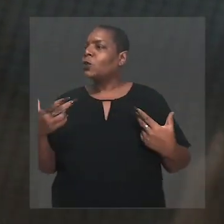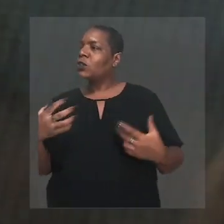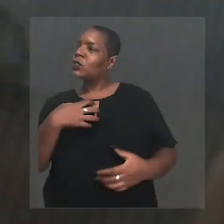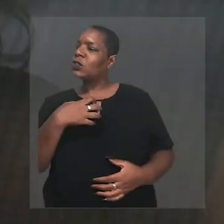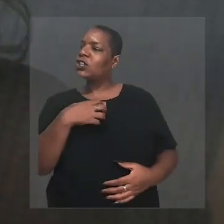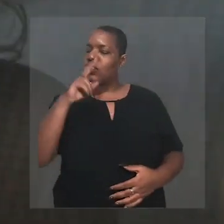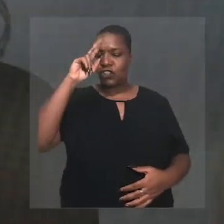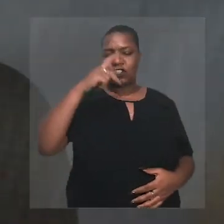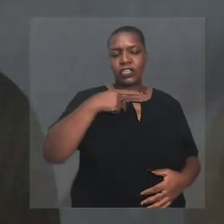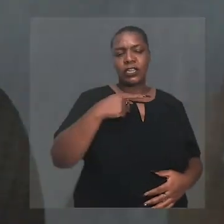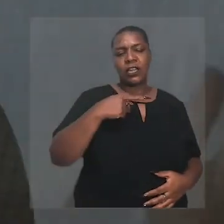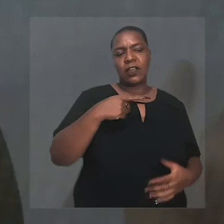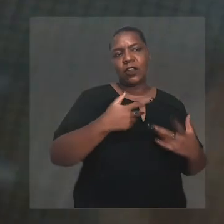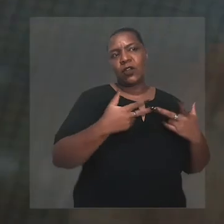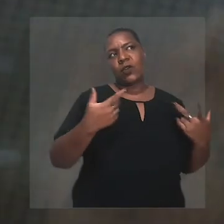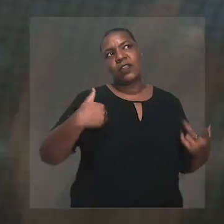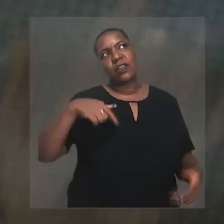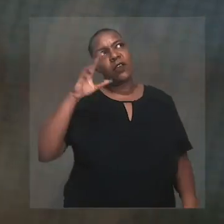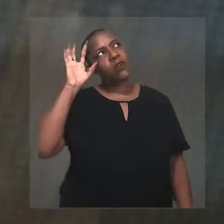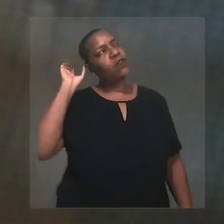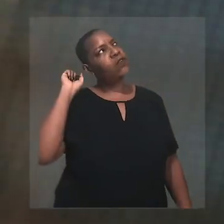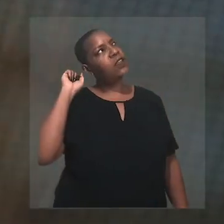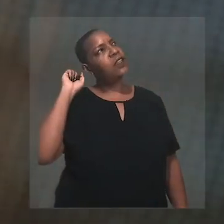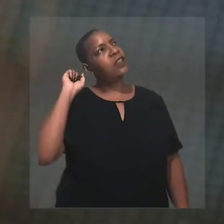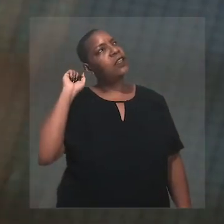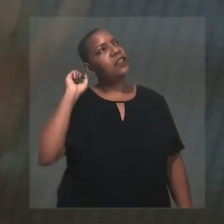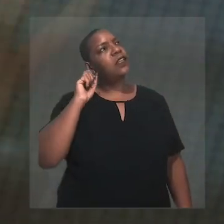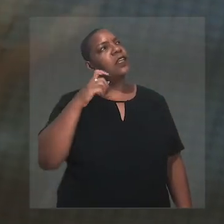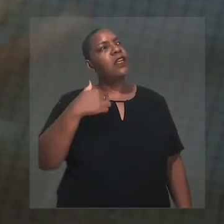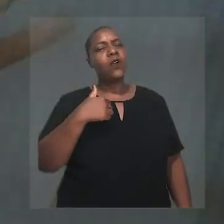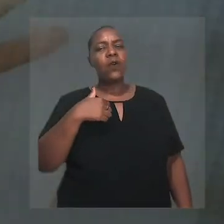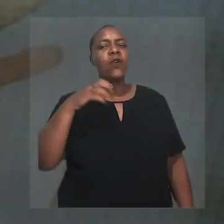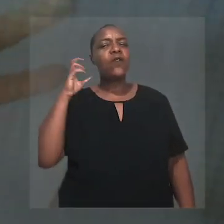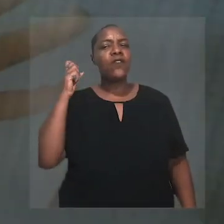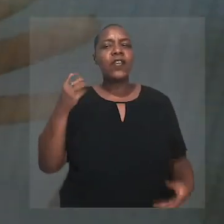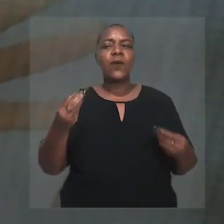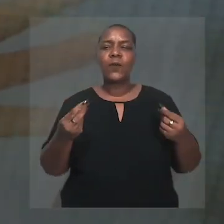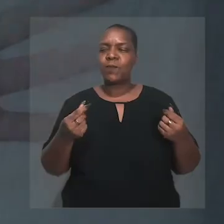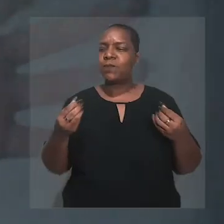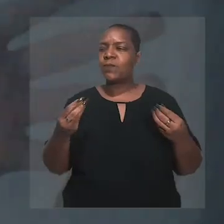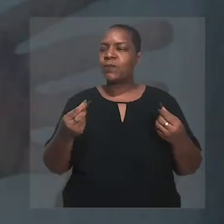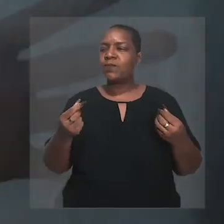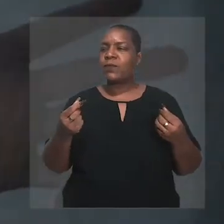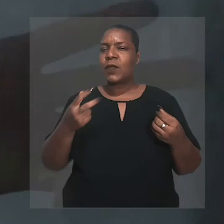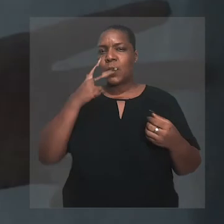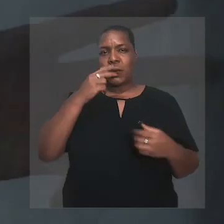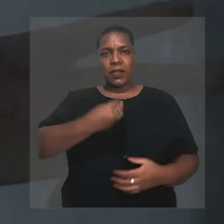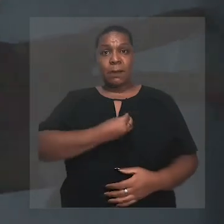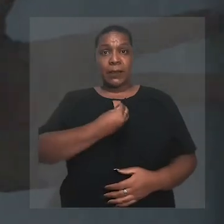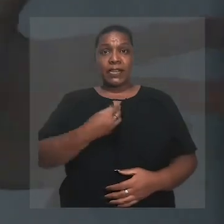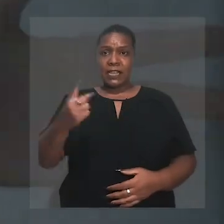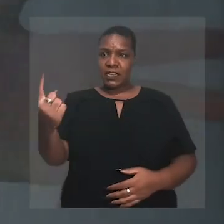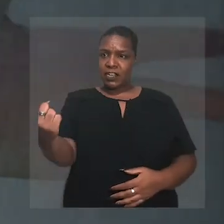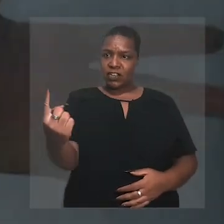com coisas que eu sentia, com coisas que eu ouvia. Eu ouvia um ruído, eu ouvia uma... como